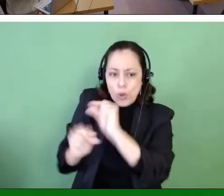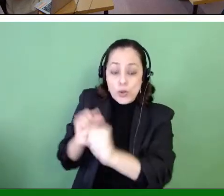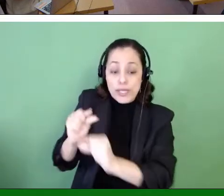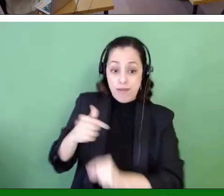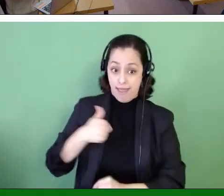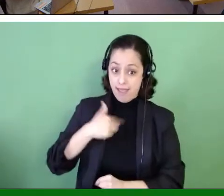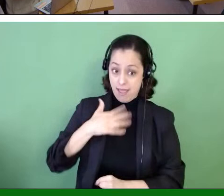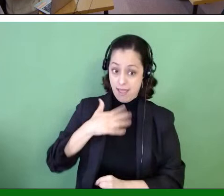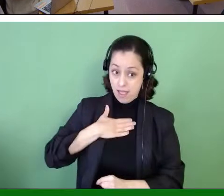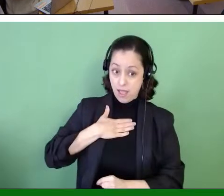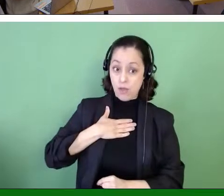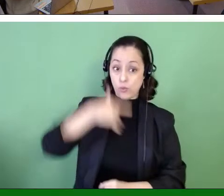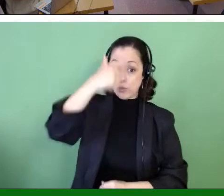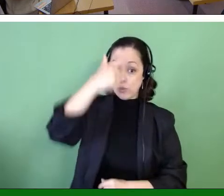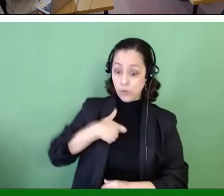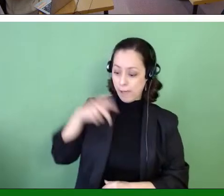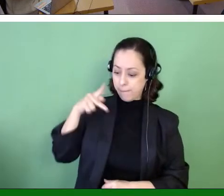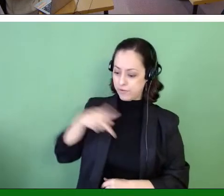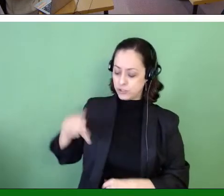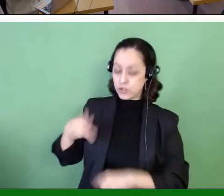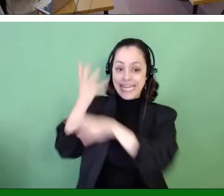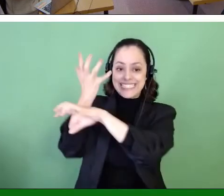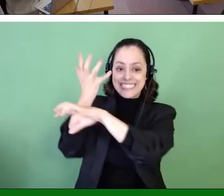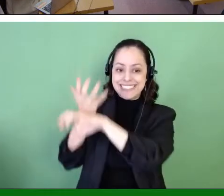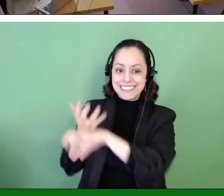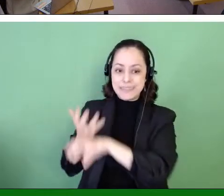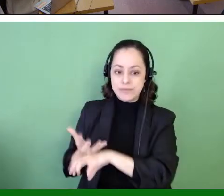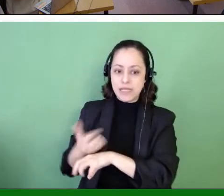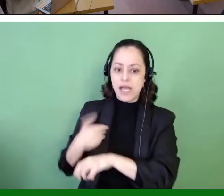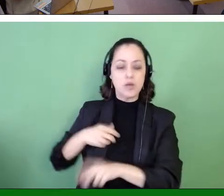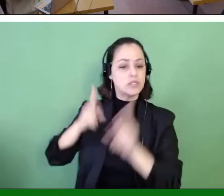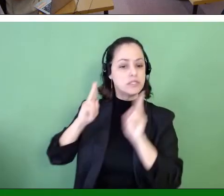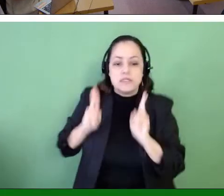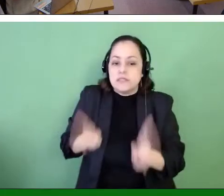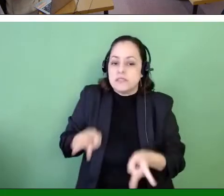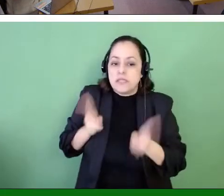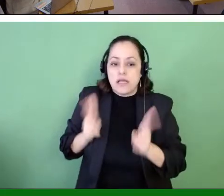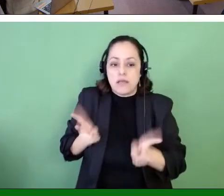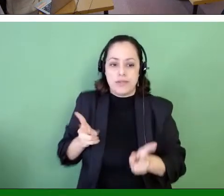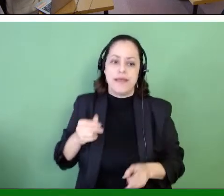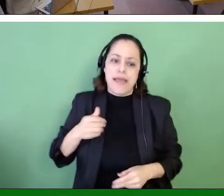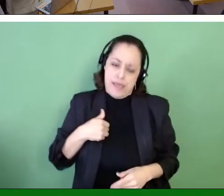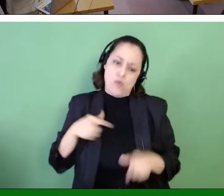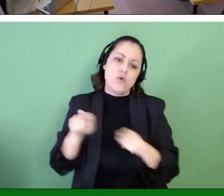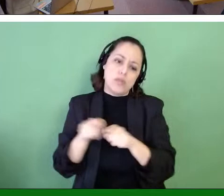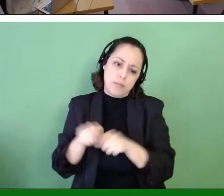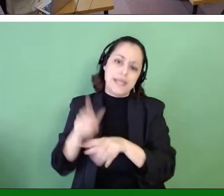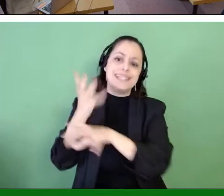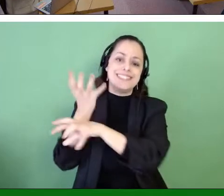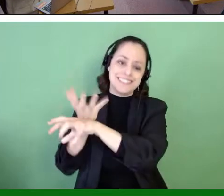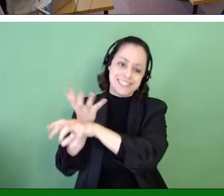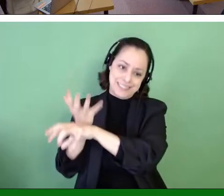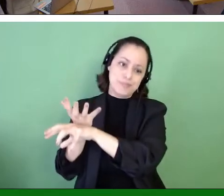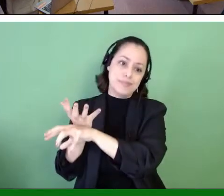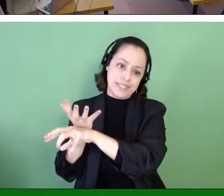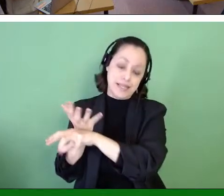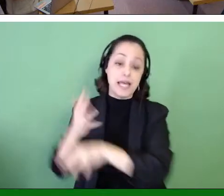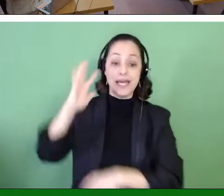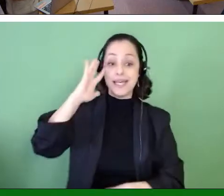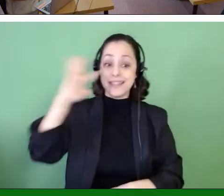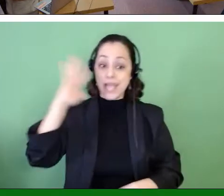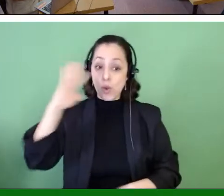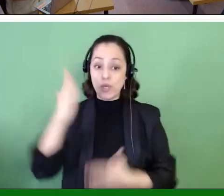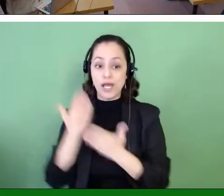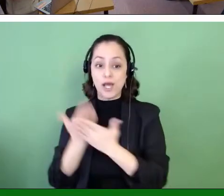tento fazer como professora é sempre tentar, embora eu também trabalhe com a disciplina de teoria de estudos de